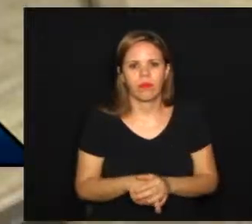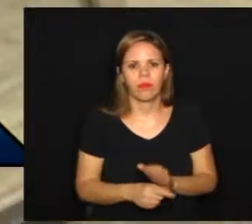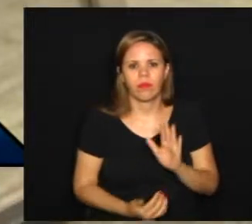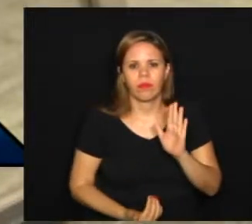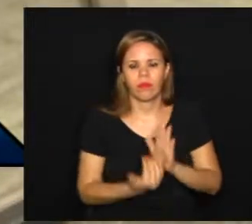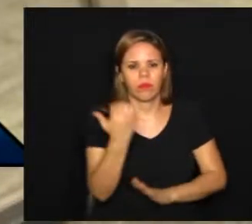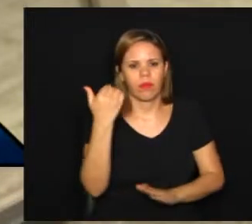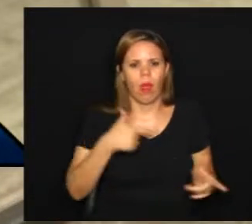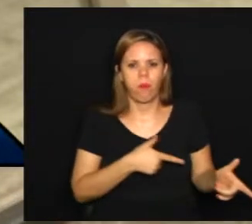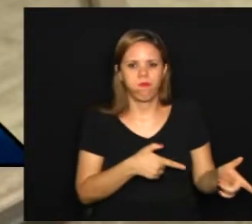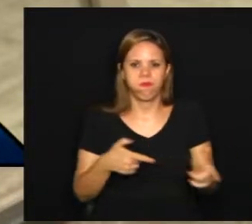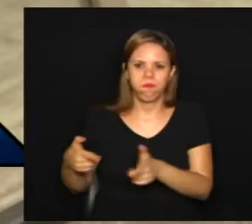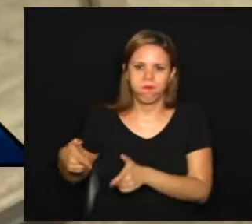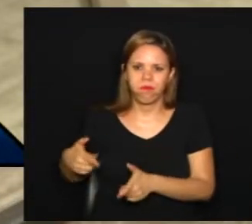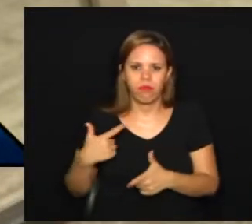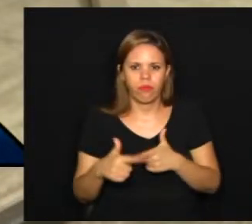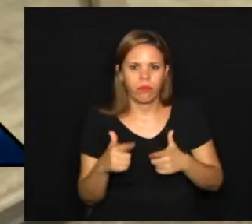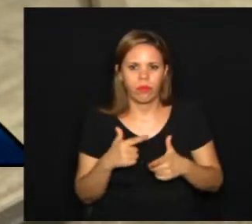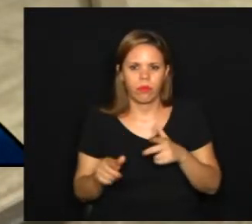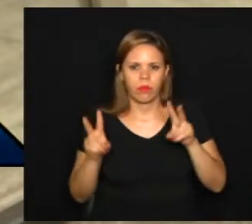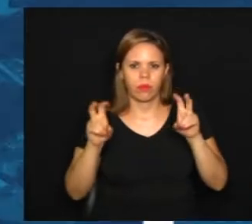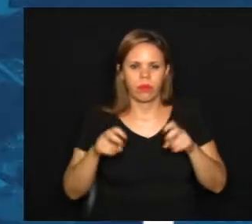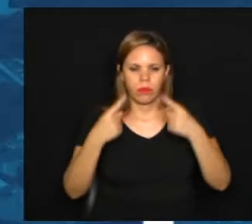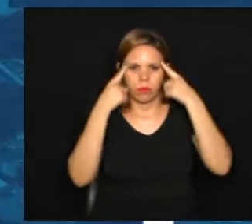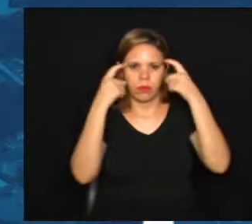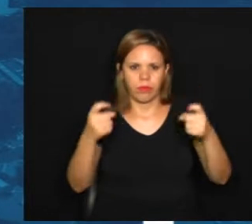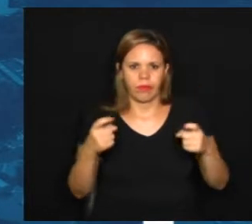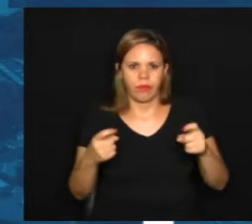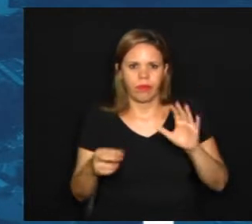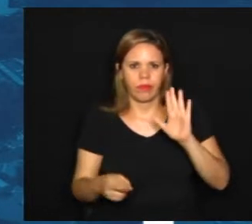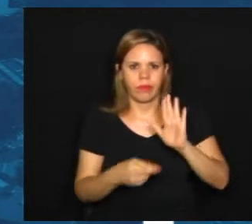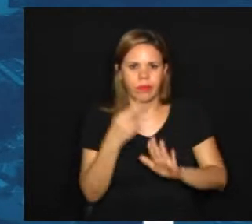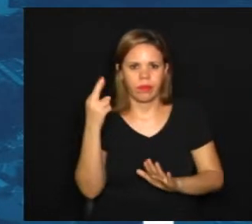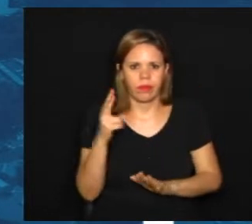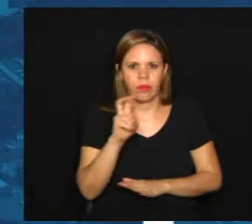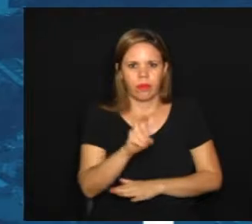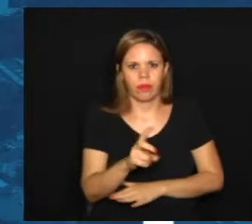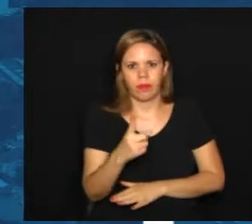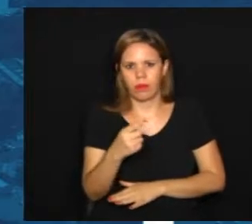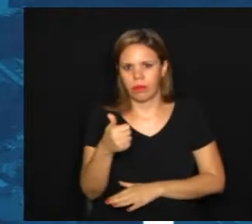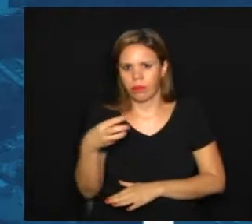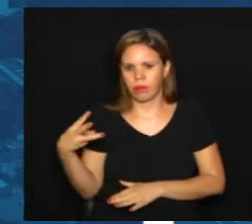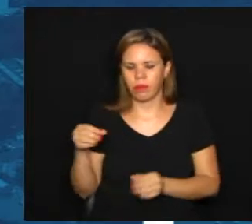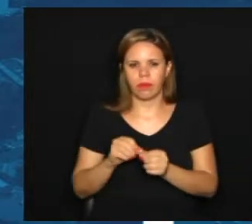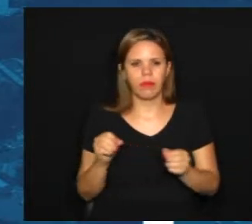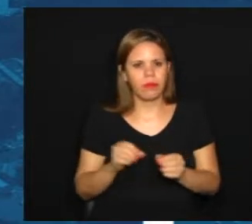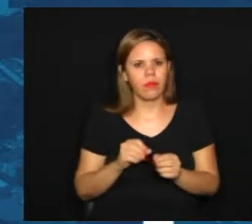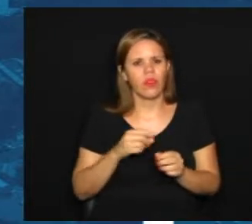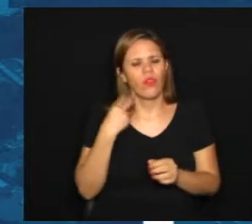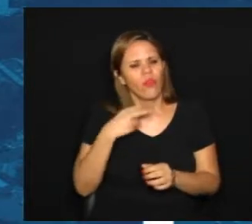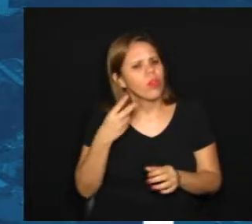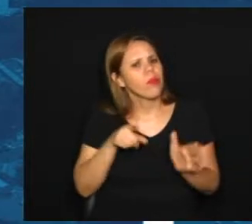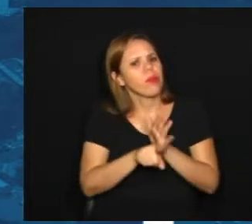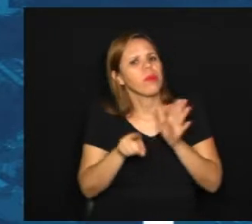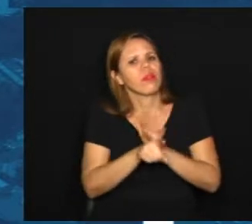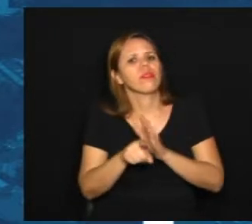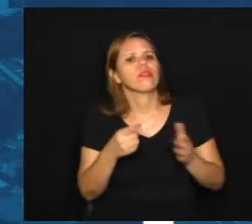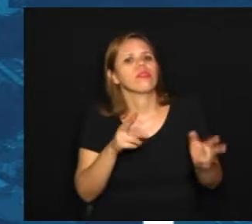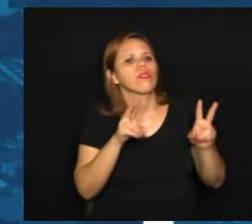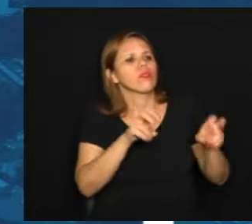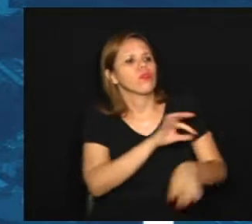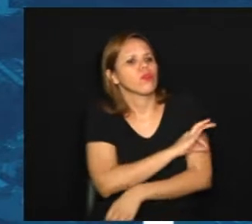de assaltos, de problemas relacionados à violência. No requerimento 513, o parlamentar faz vários questionamentos ao